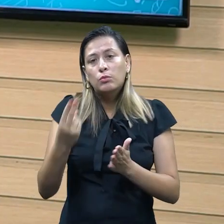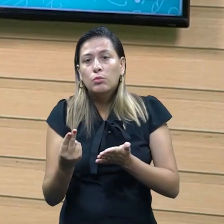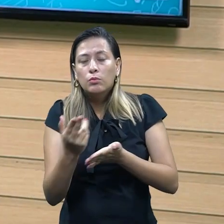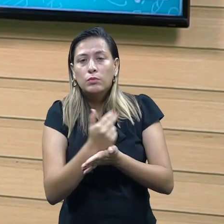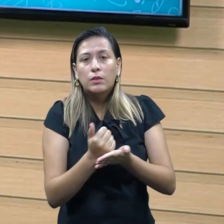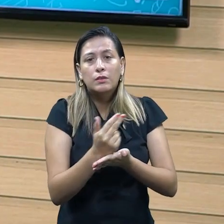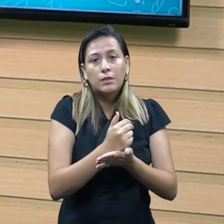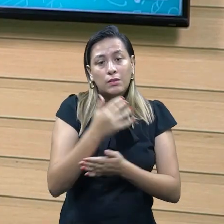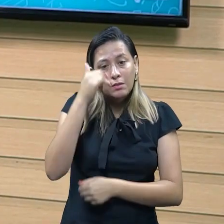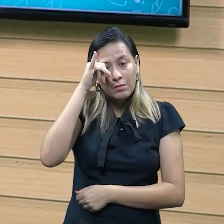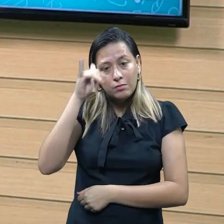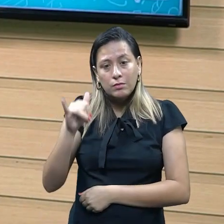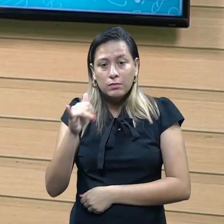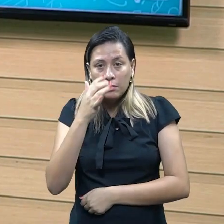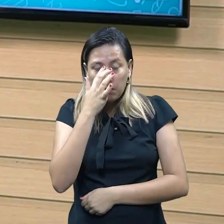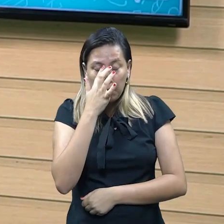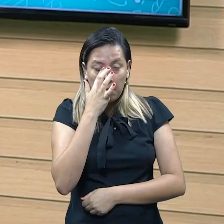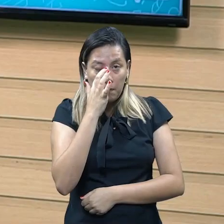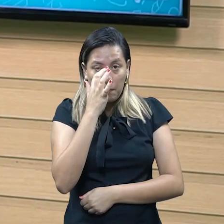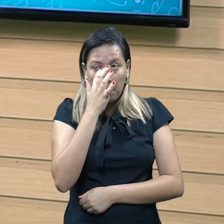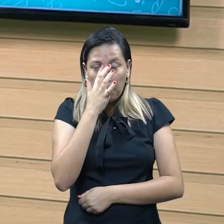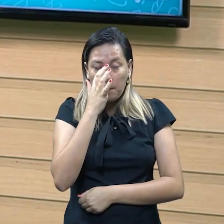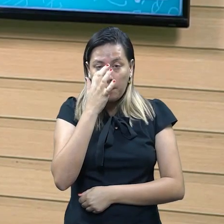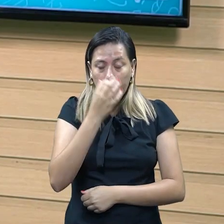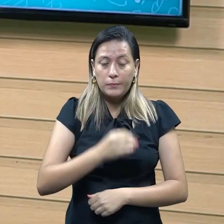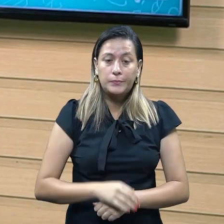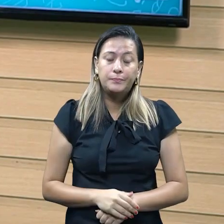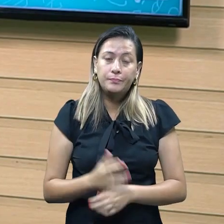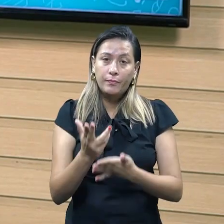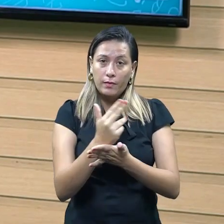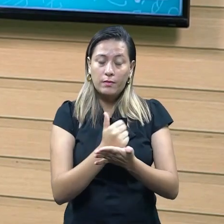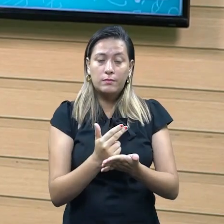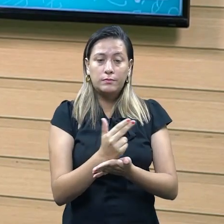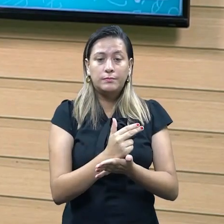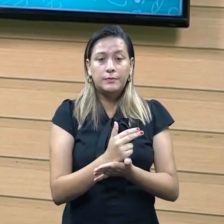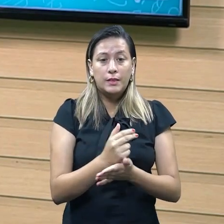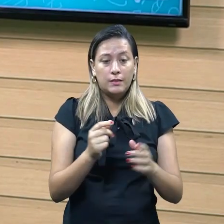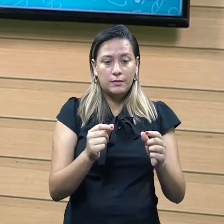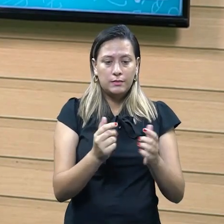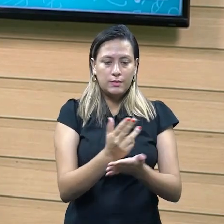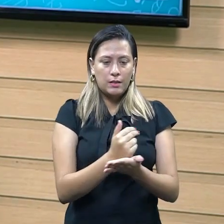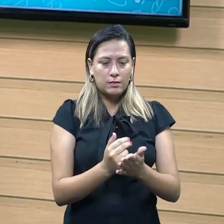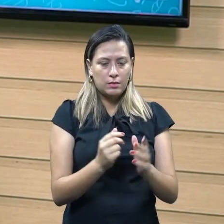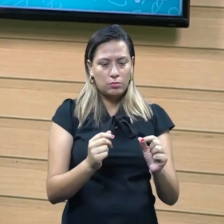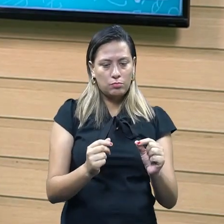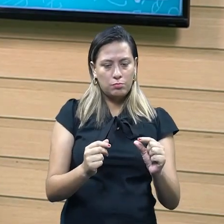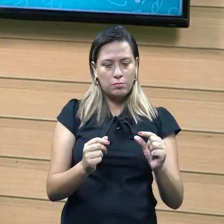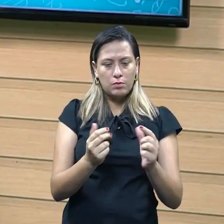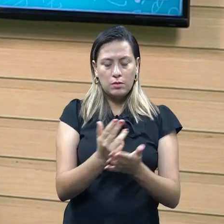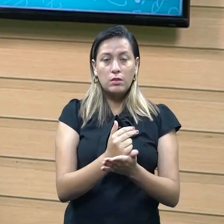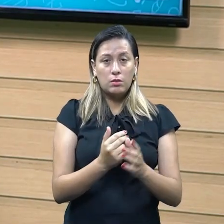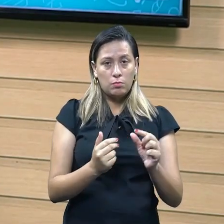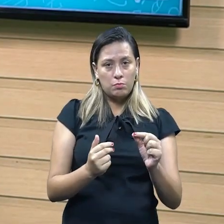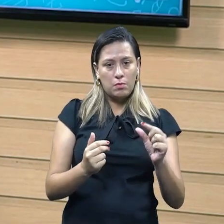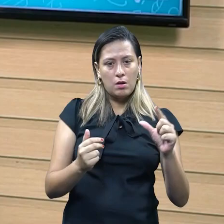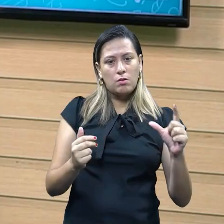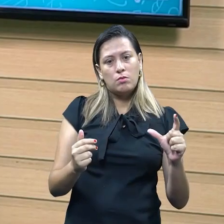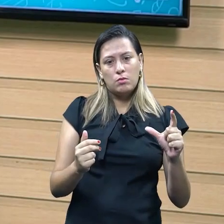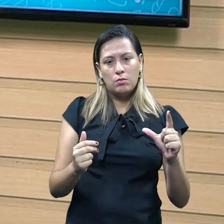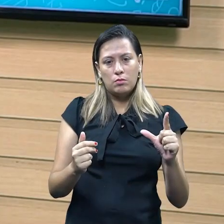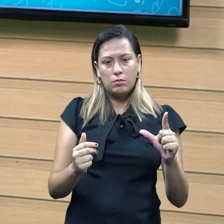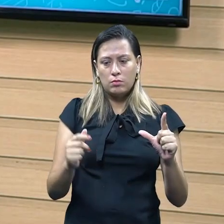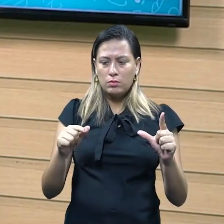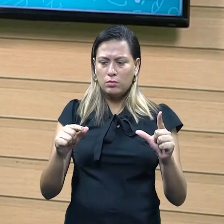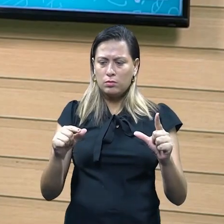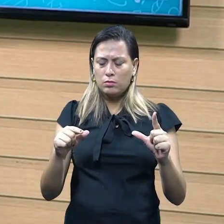evitar que uma parte desse desenho fique maior ou menor do que o que você